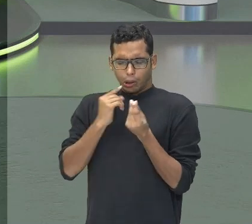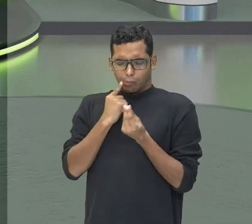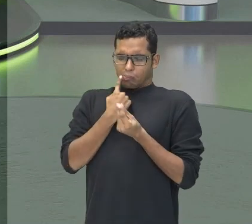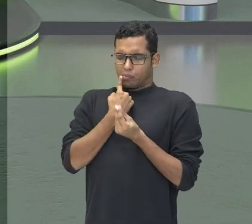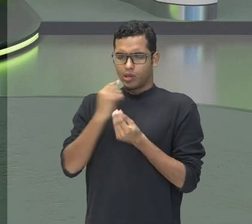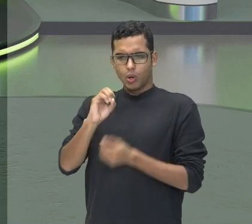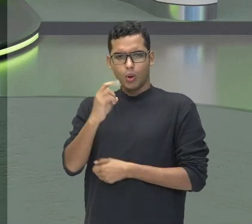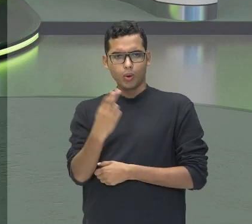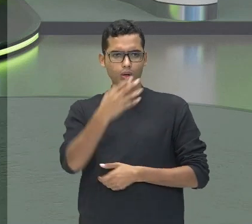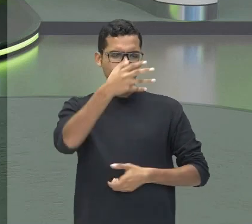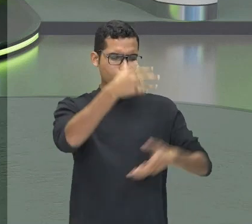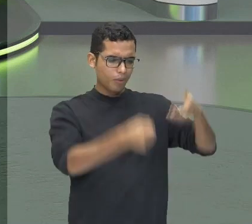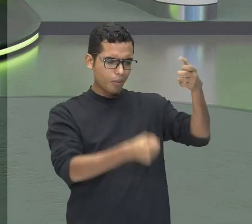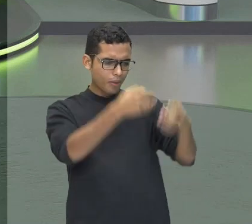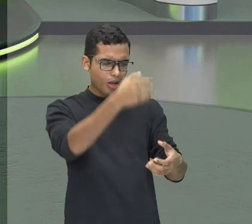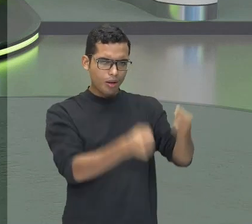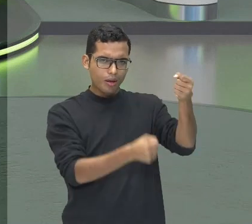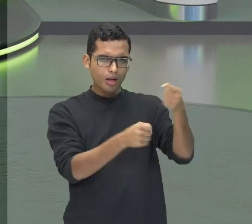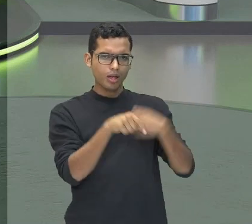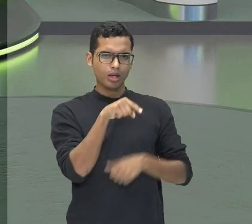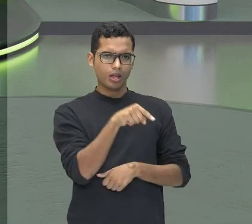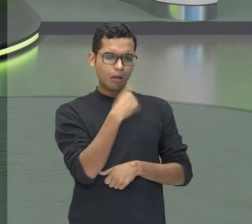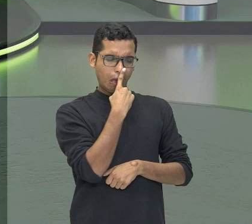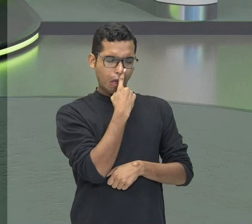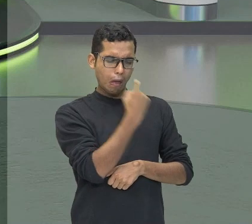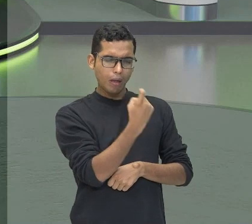leite estraga se você